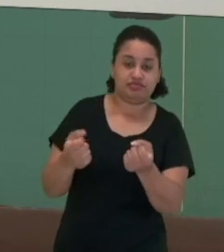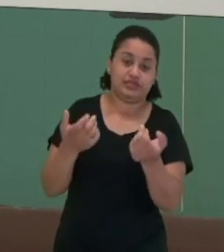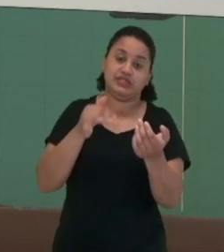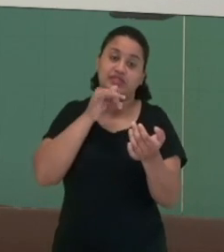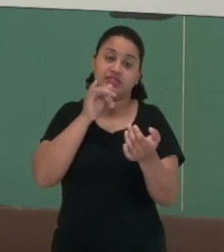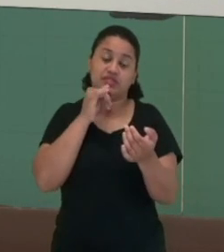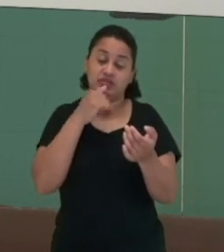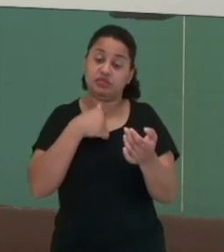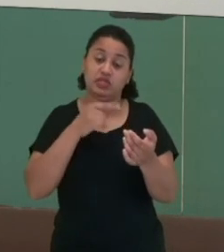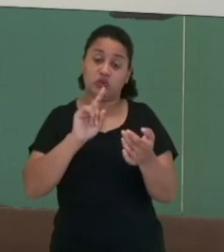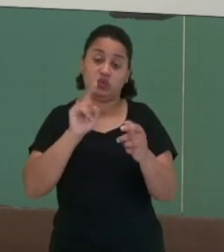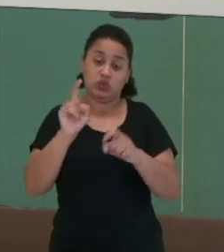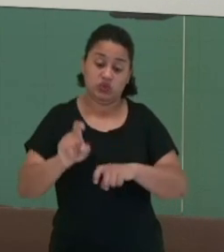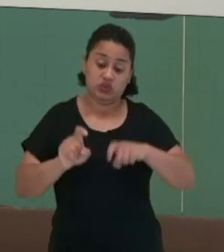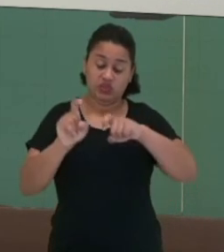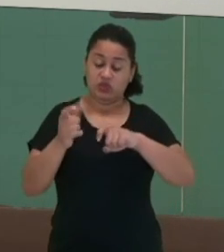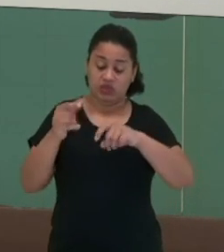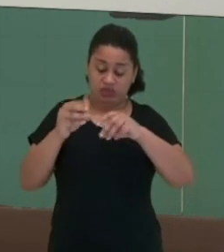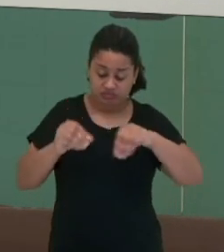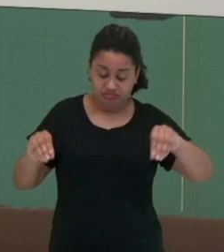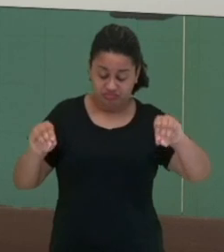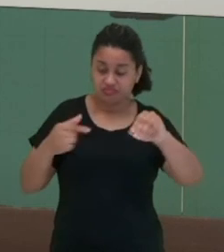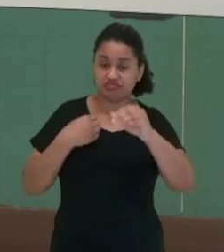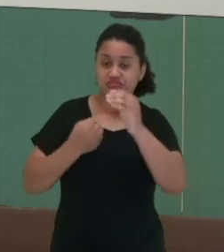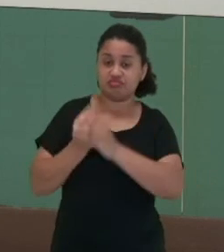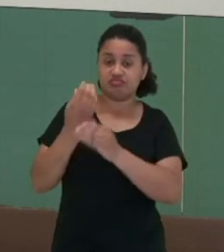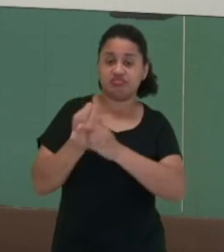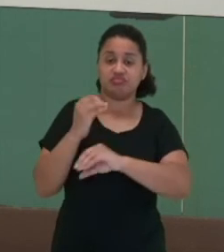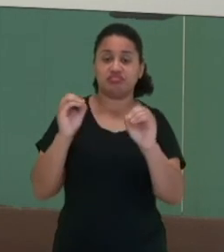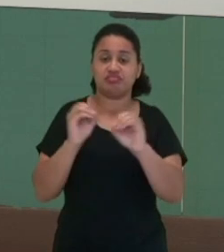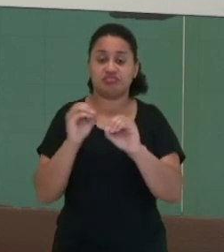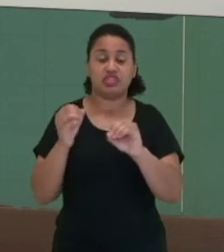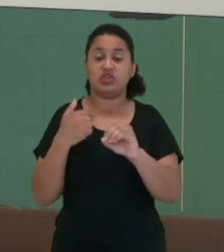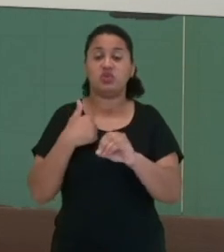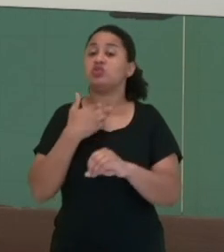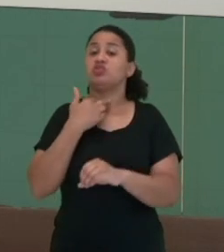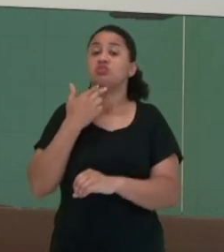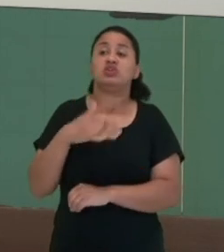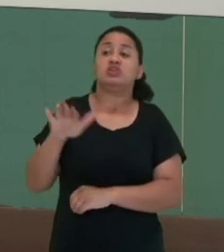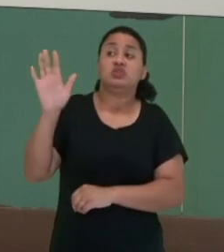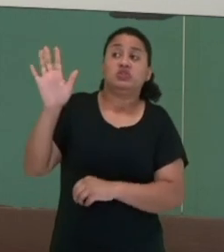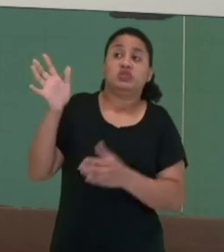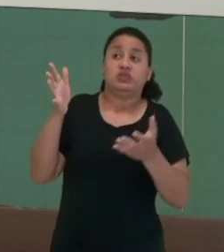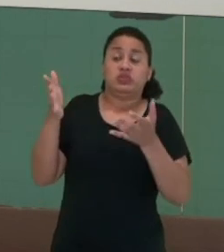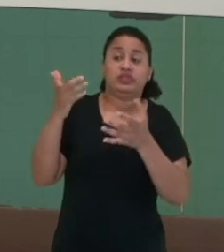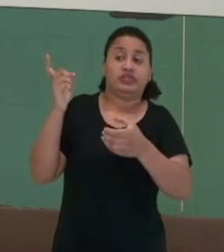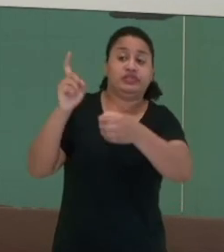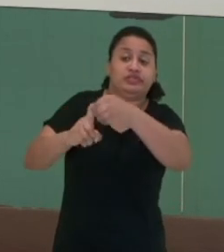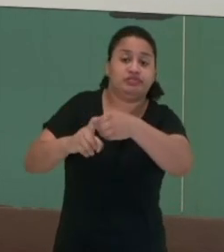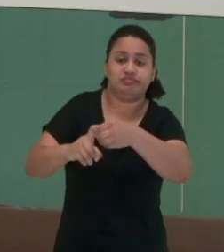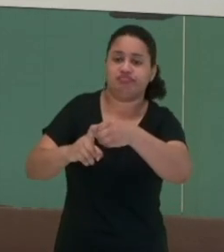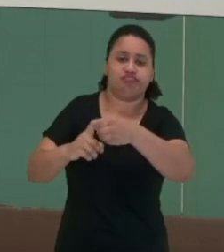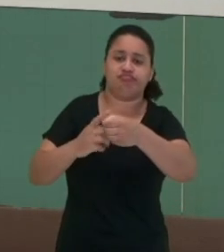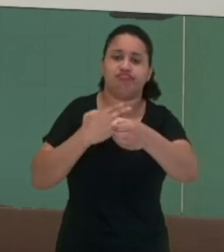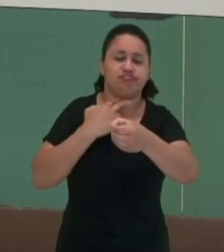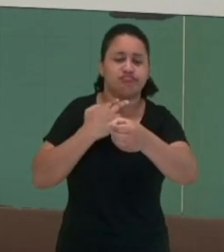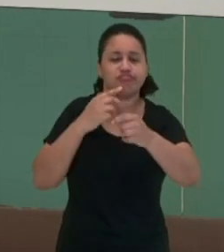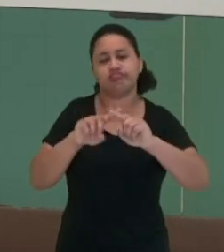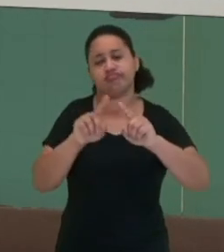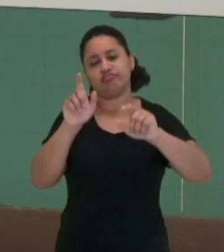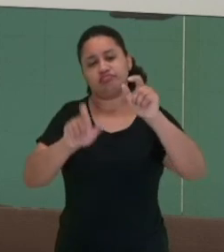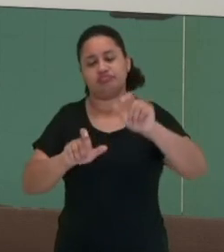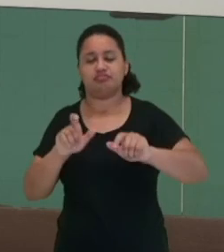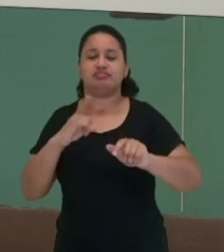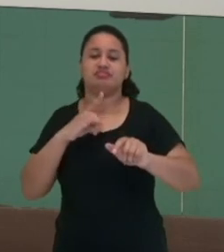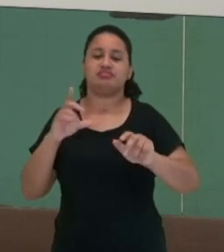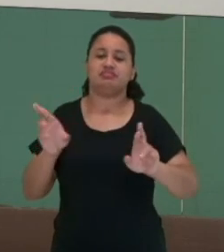sou agricultor, não tenho terra, não produzo, eu não posso me candidatar a ser um cooperado. Agora, uma pessoa que tenha